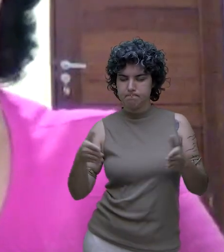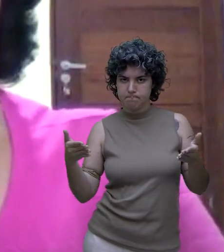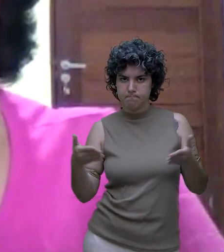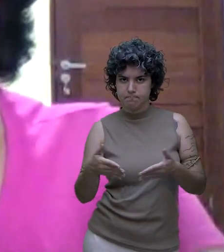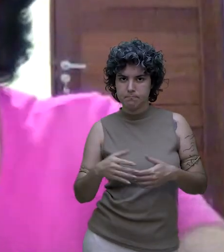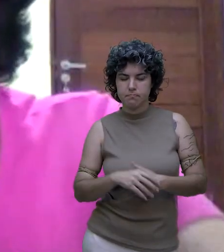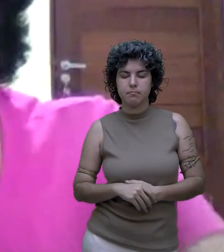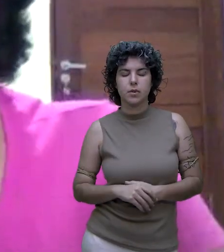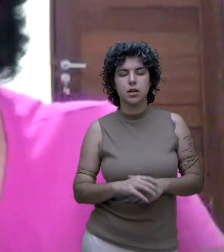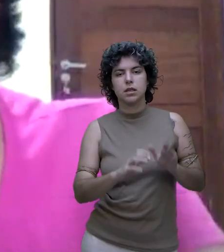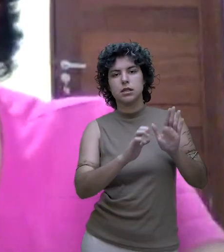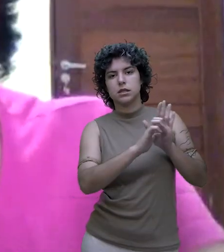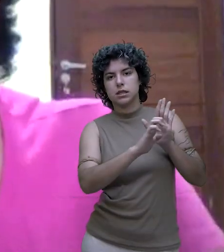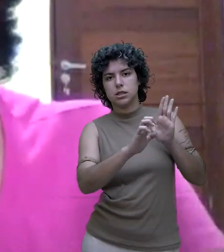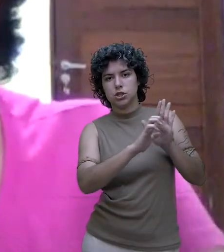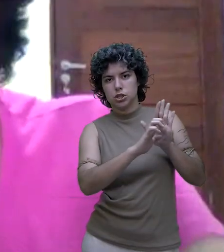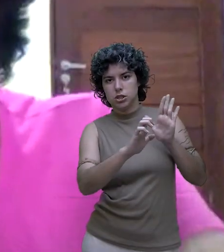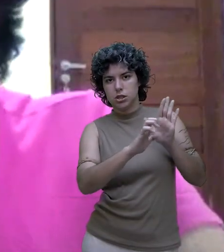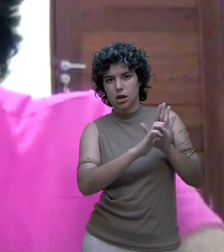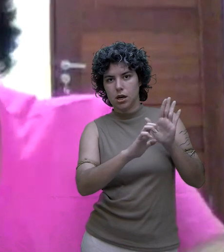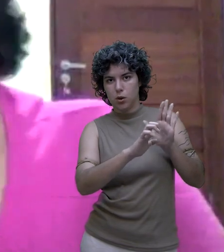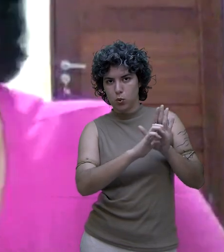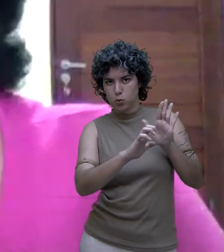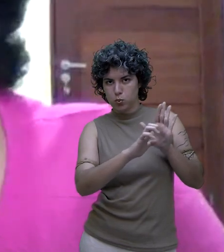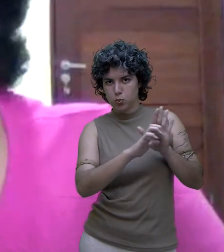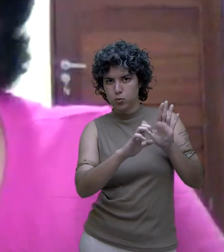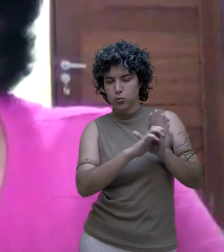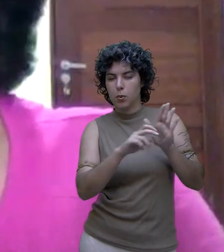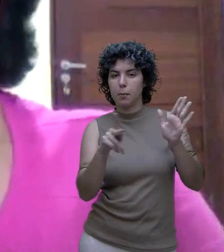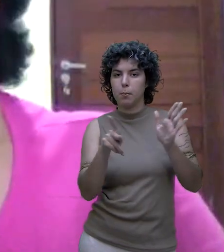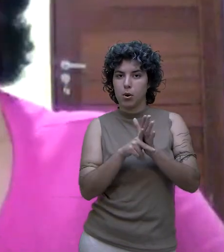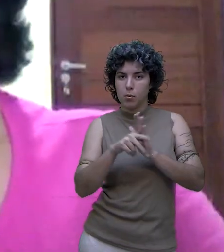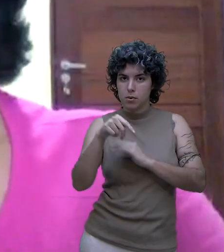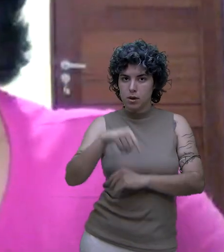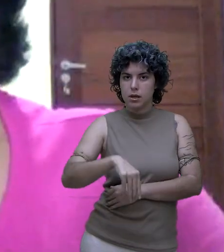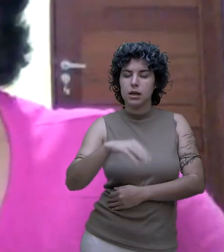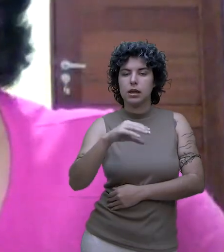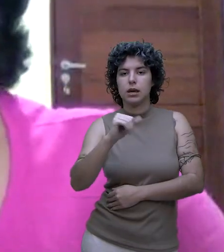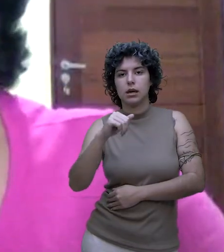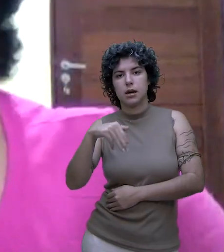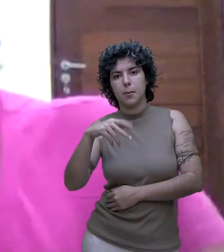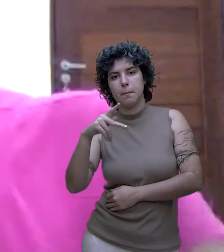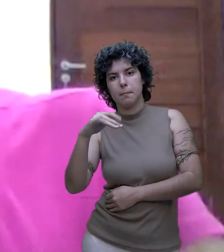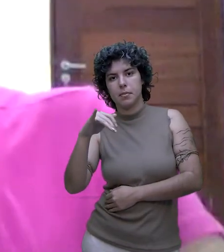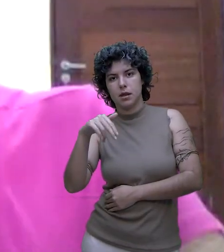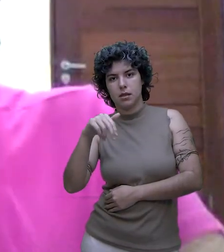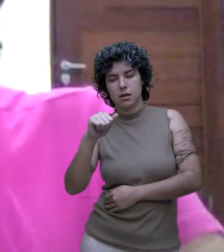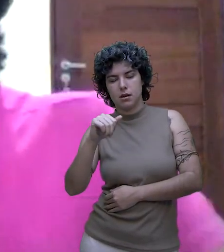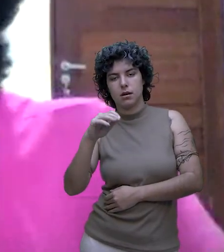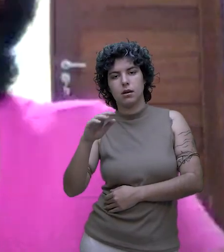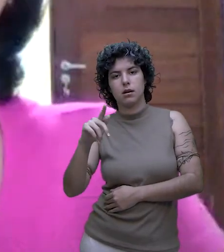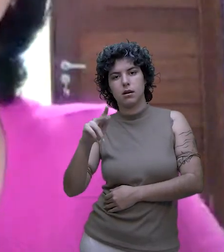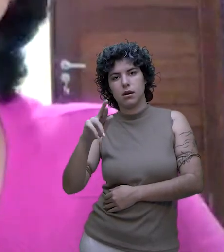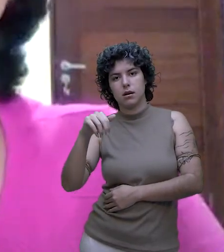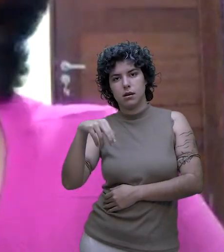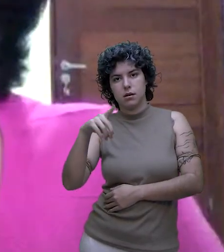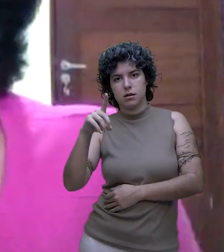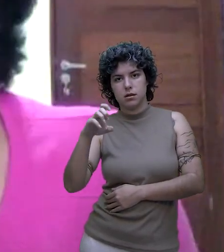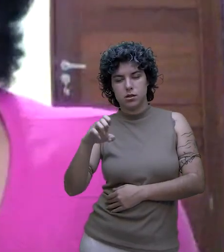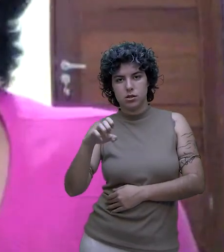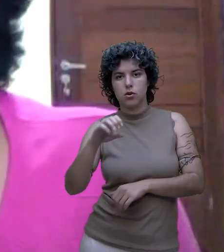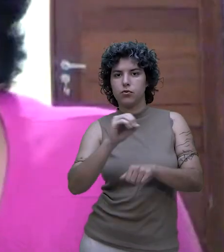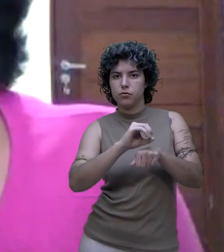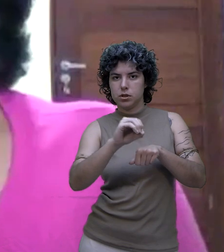do edital da Aldir Blanc, aqui de Campina Grande, e é uma oficina só para mulheres, e